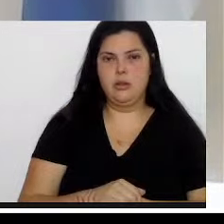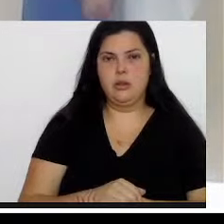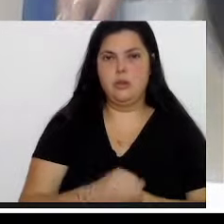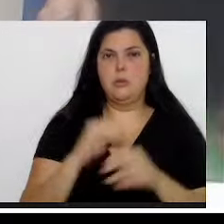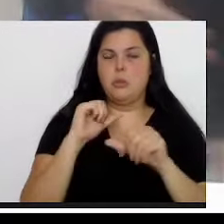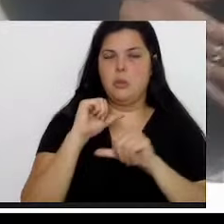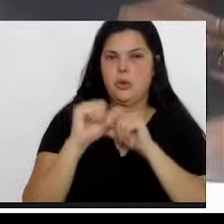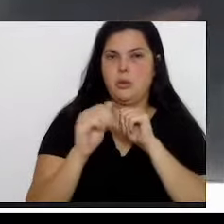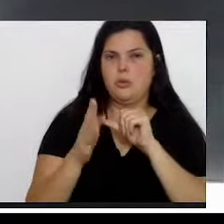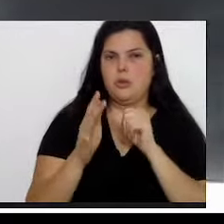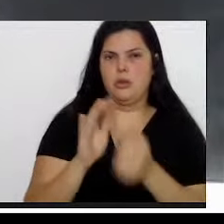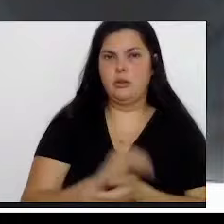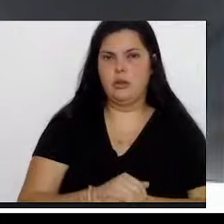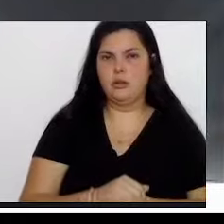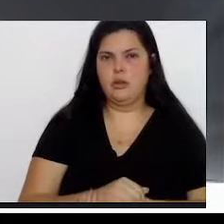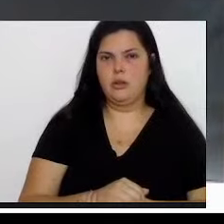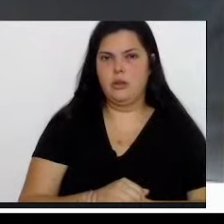né?